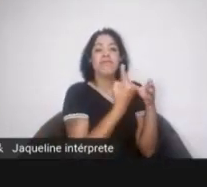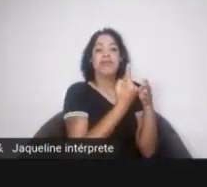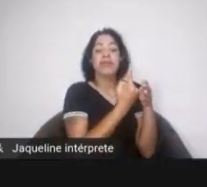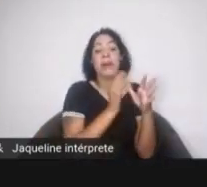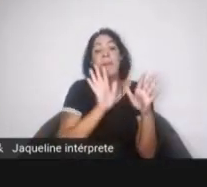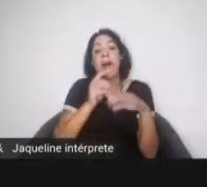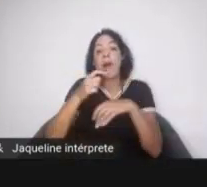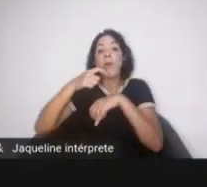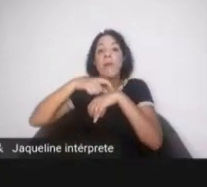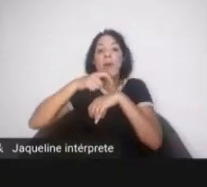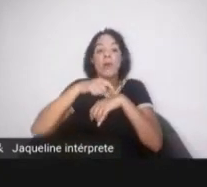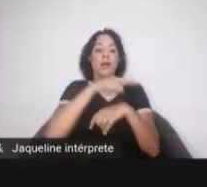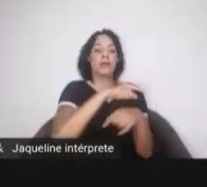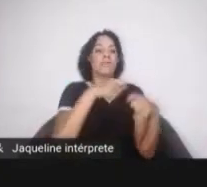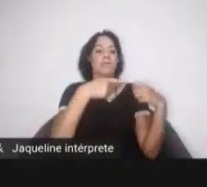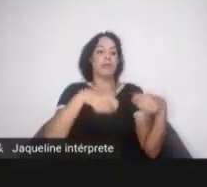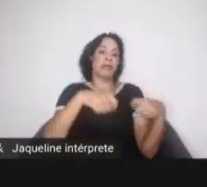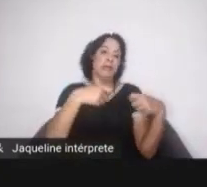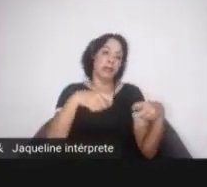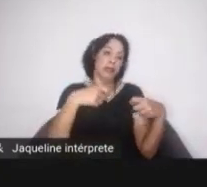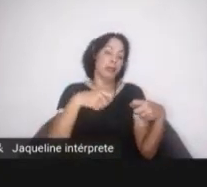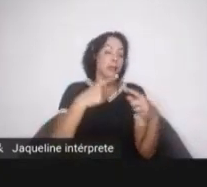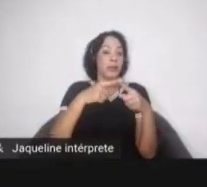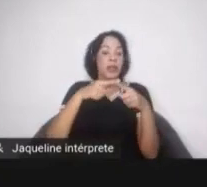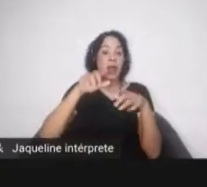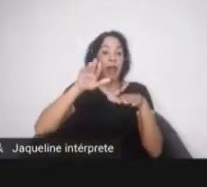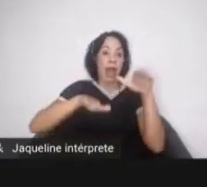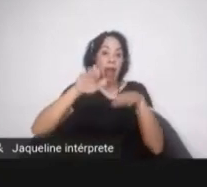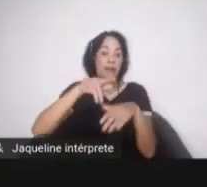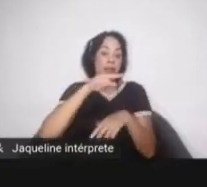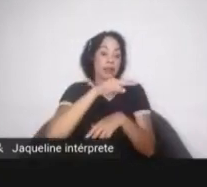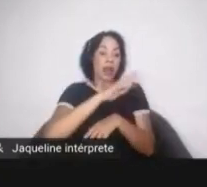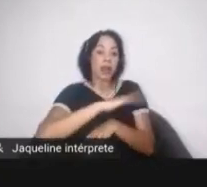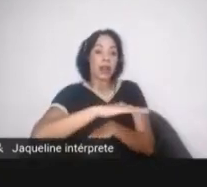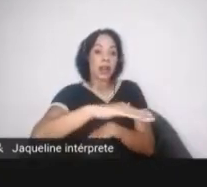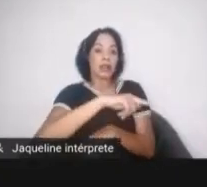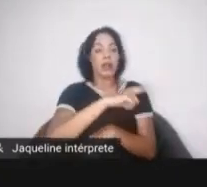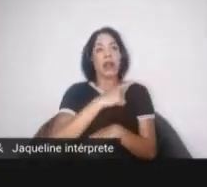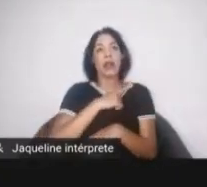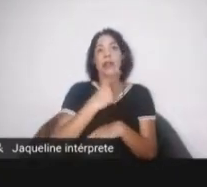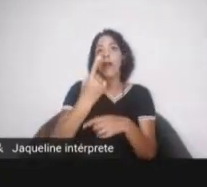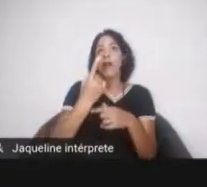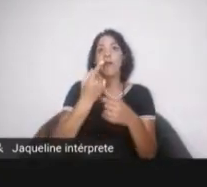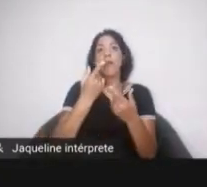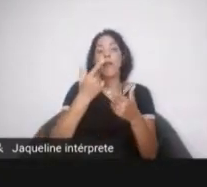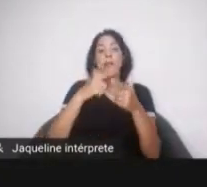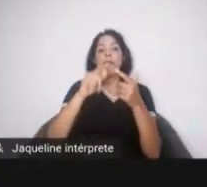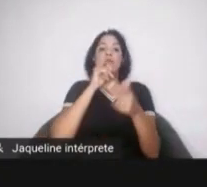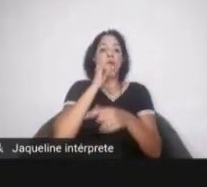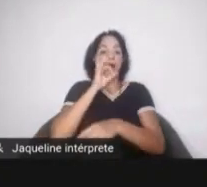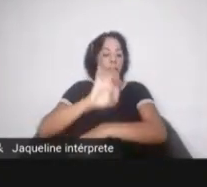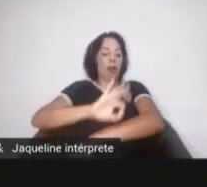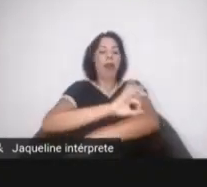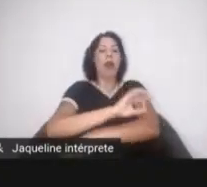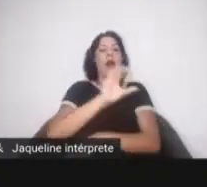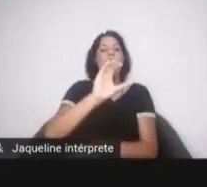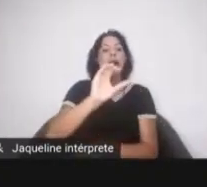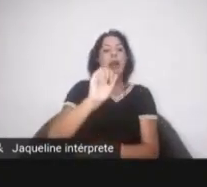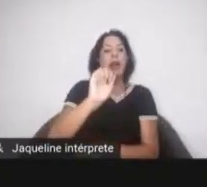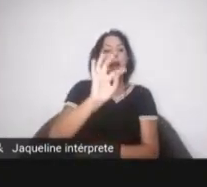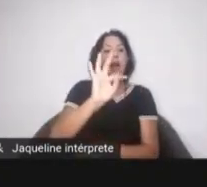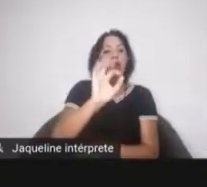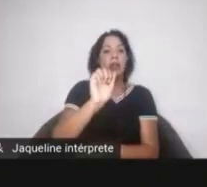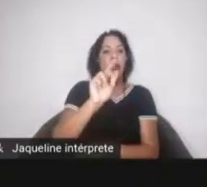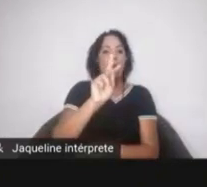precisa. Muitas vezes uma criança com uma complicação, por exemplo, de catapora, uma complicação sistêmica,